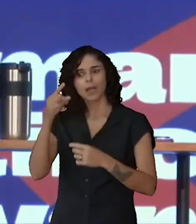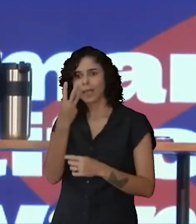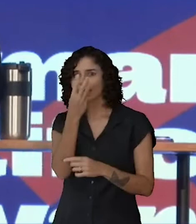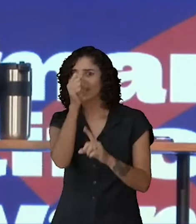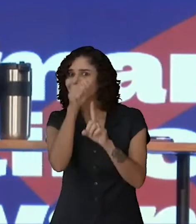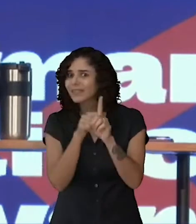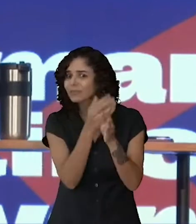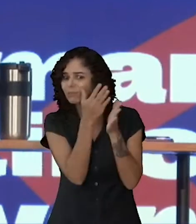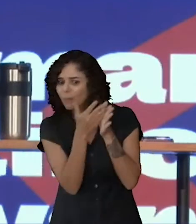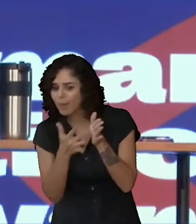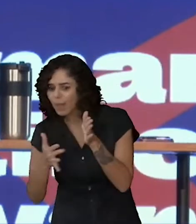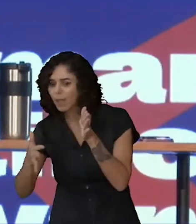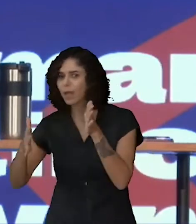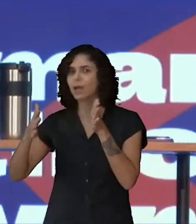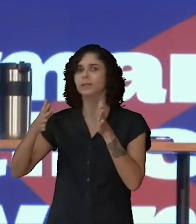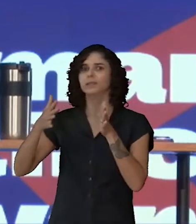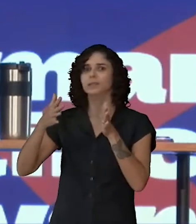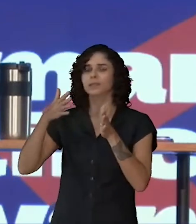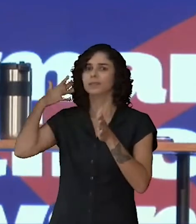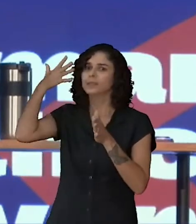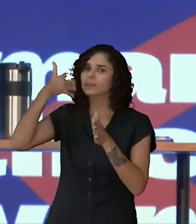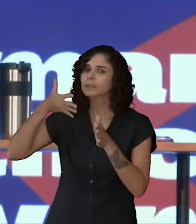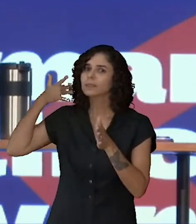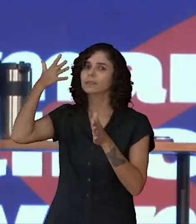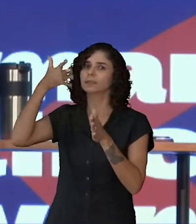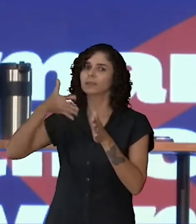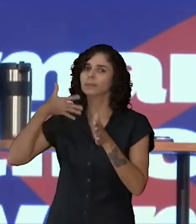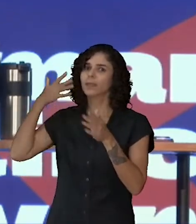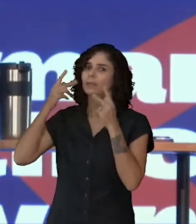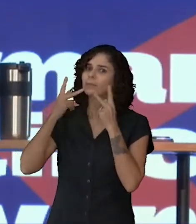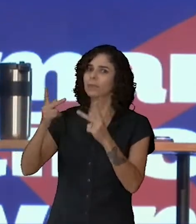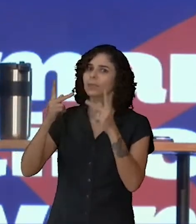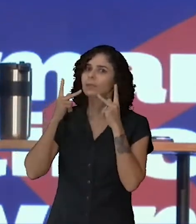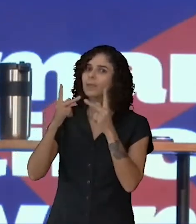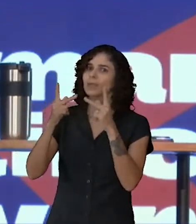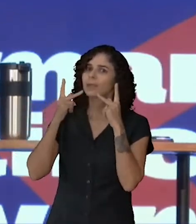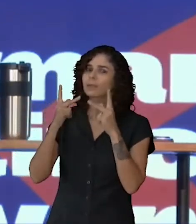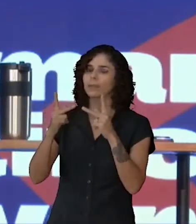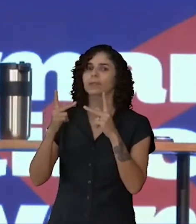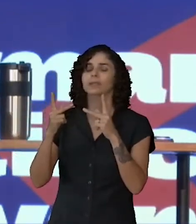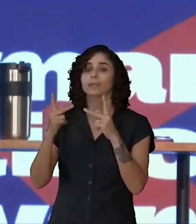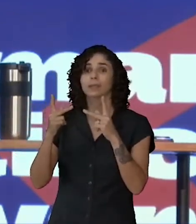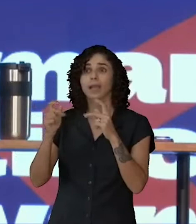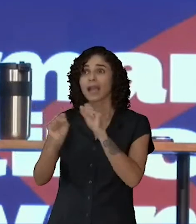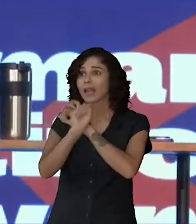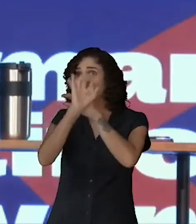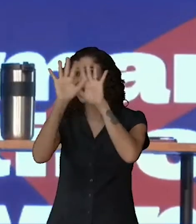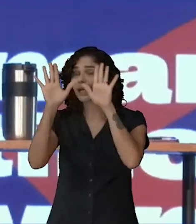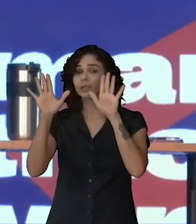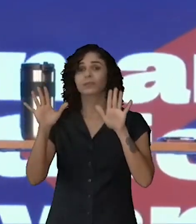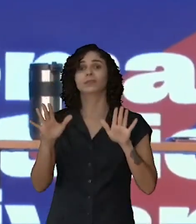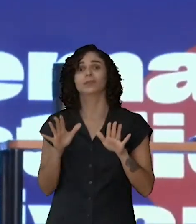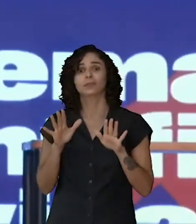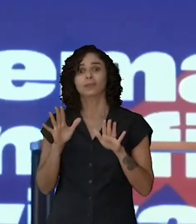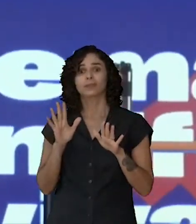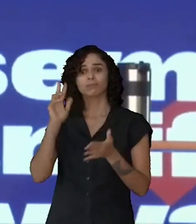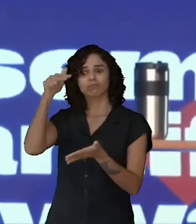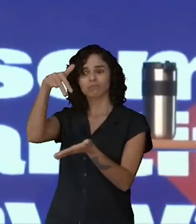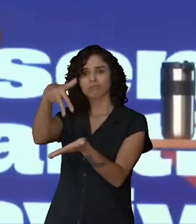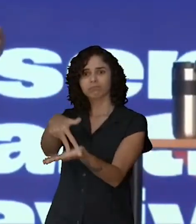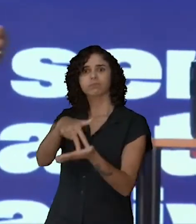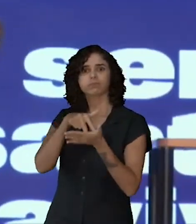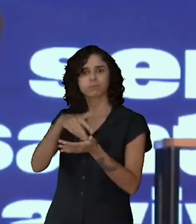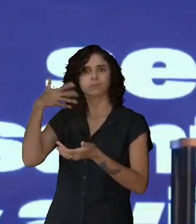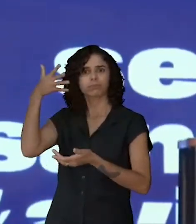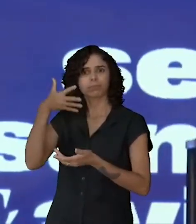prega argumentando de modo convincente. E Paulo em outras ocasiões ele explica, nós não entregamos